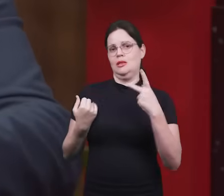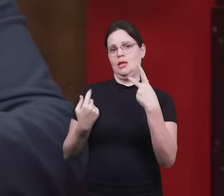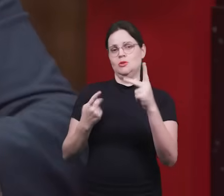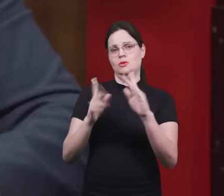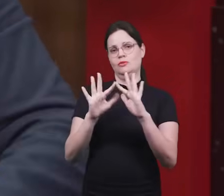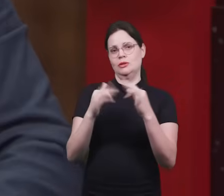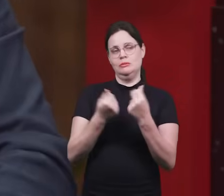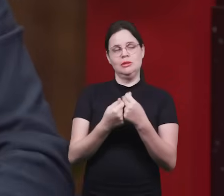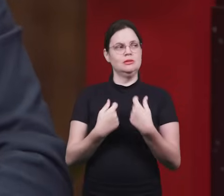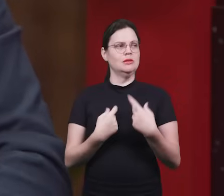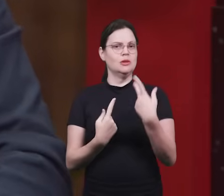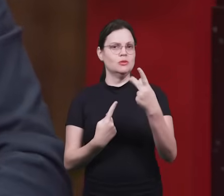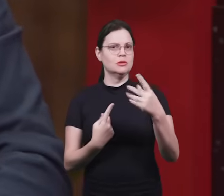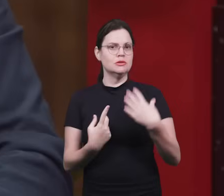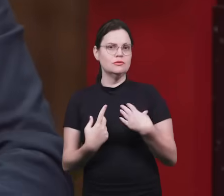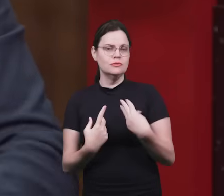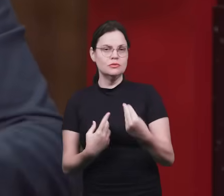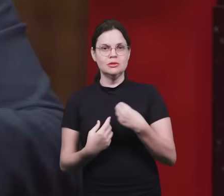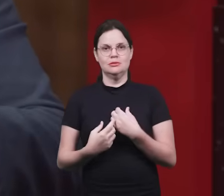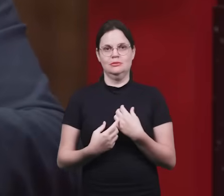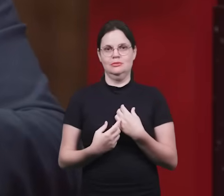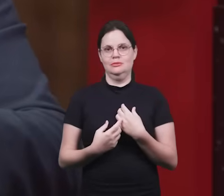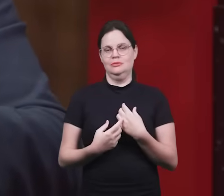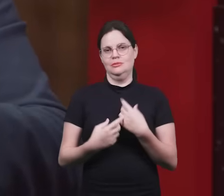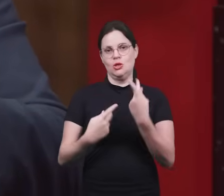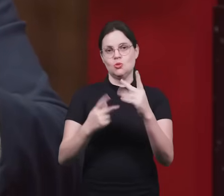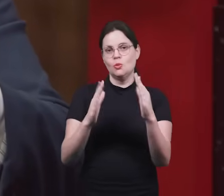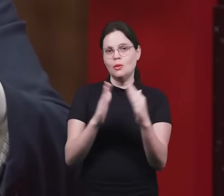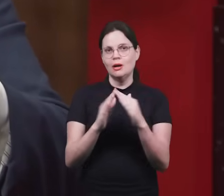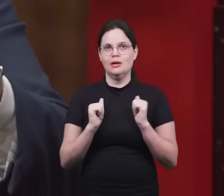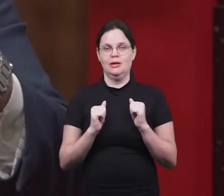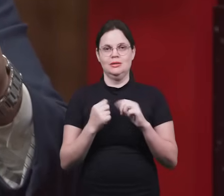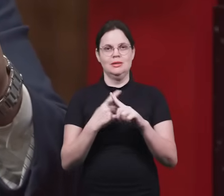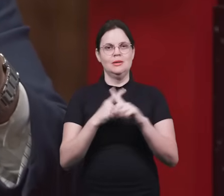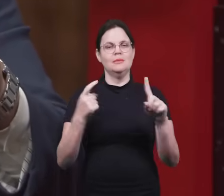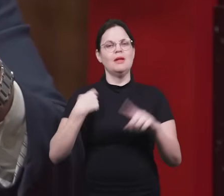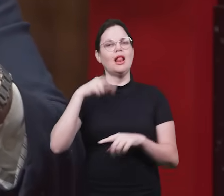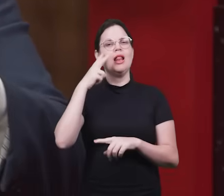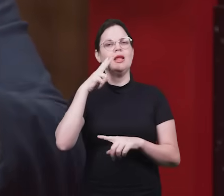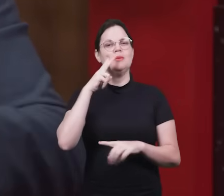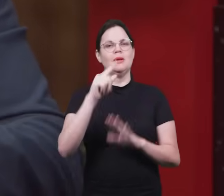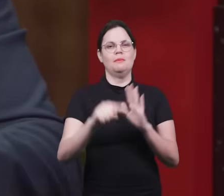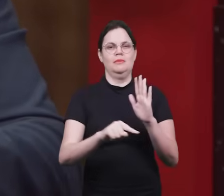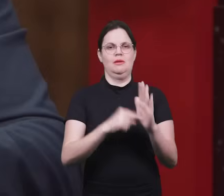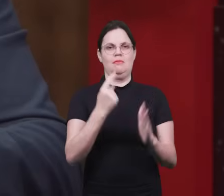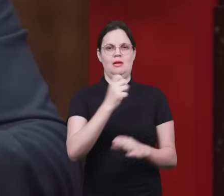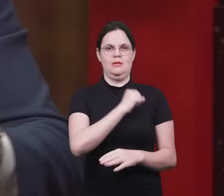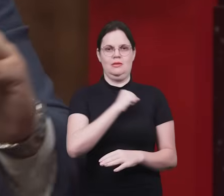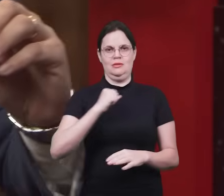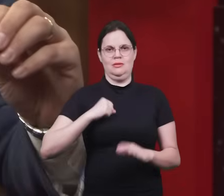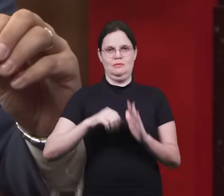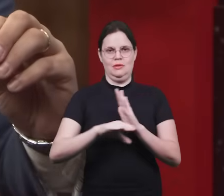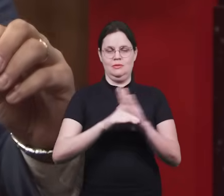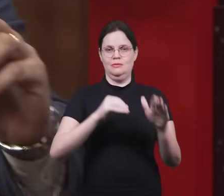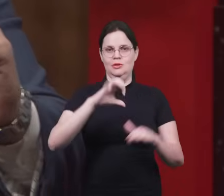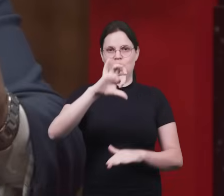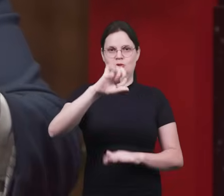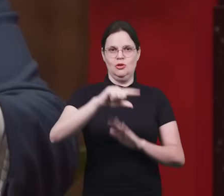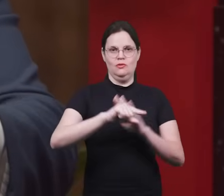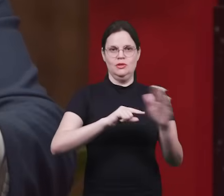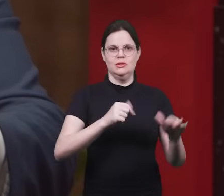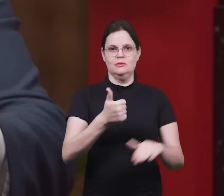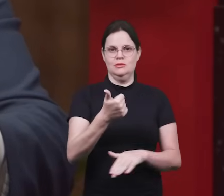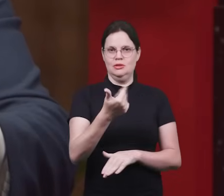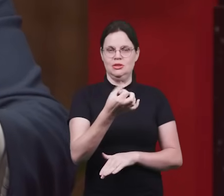filho. E eu quero lembrar quando nós vemos em 1 Samuel 9,16, a promessa que Deus fez